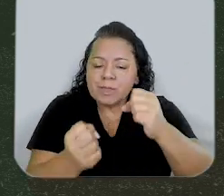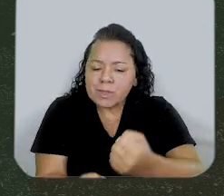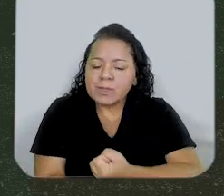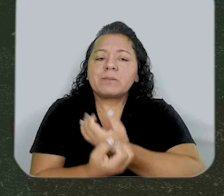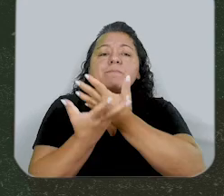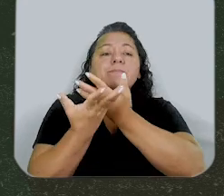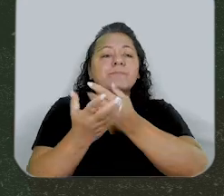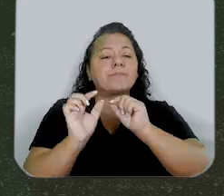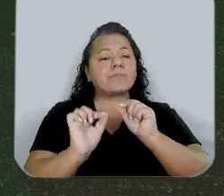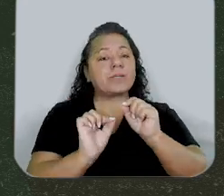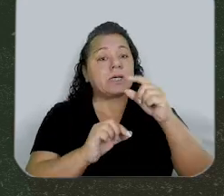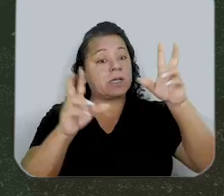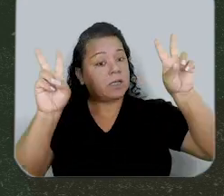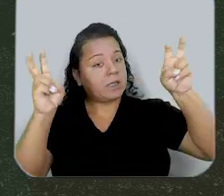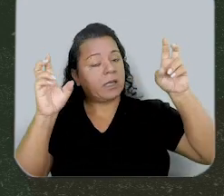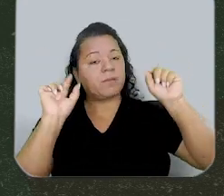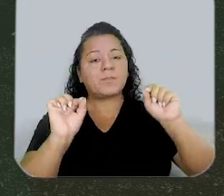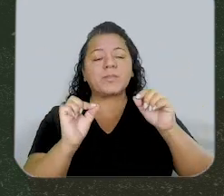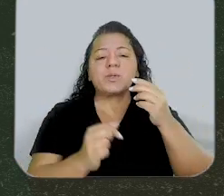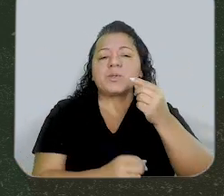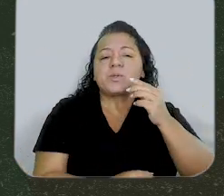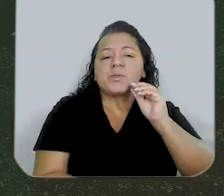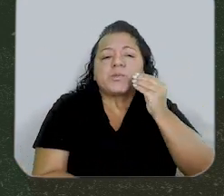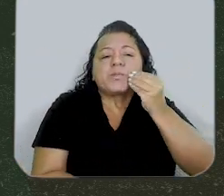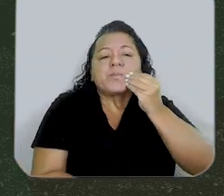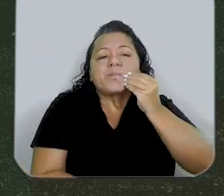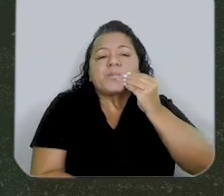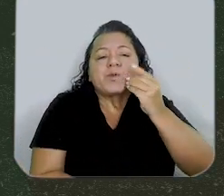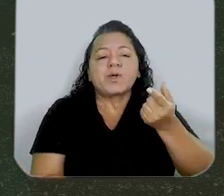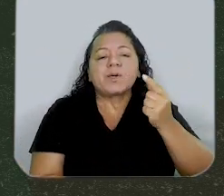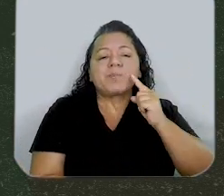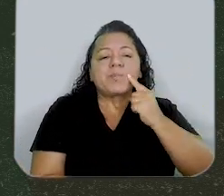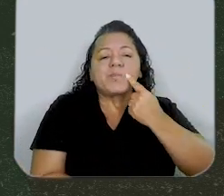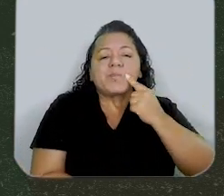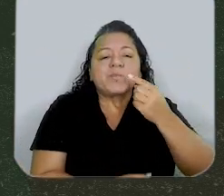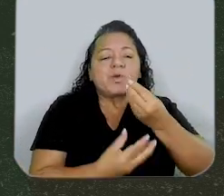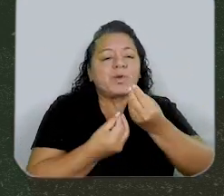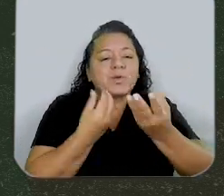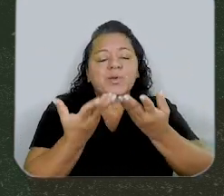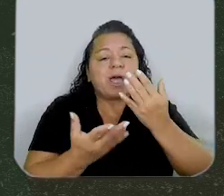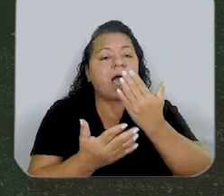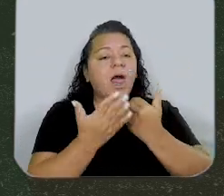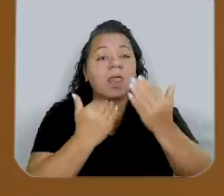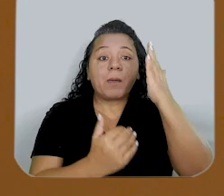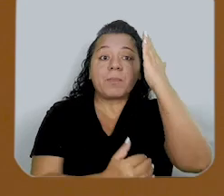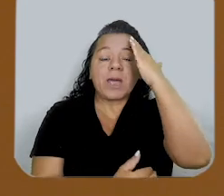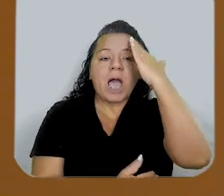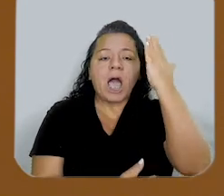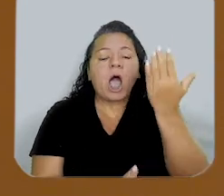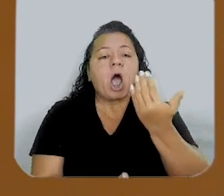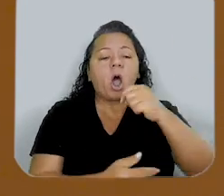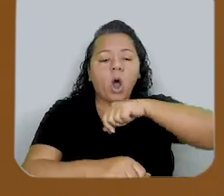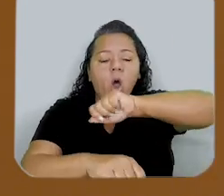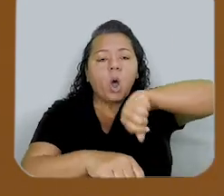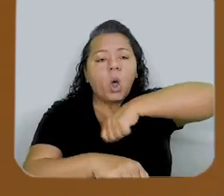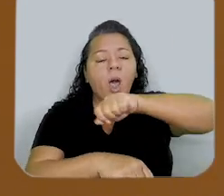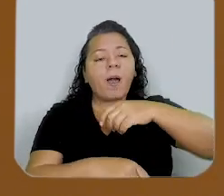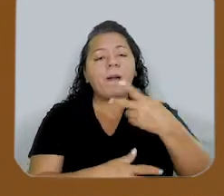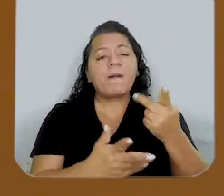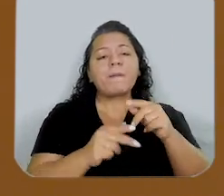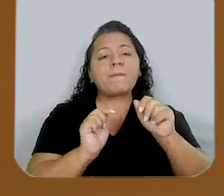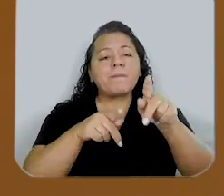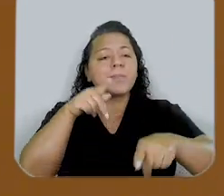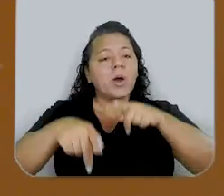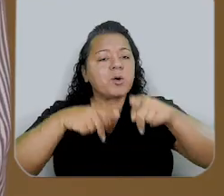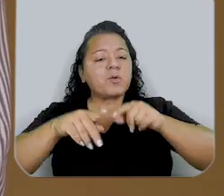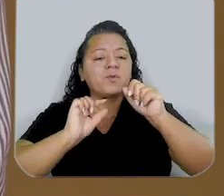Sensações, com o tema Geografia dos Sabores, os saberes da cozinha popular beiradeira. E ele já está aqui no palco,